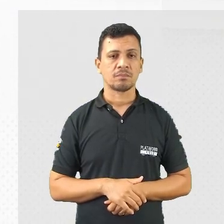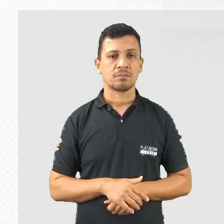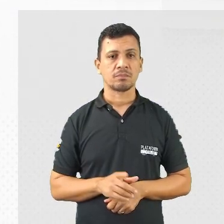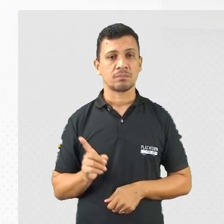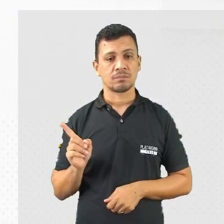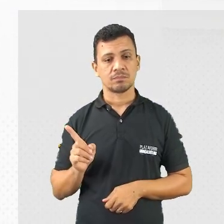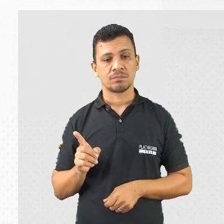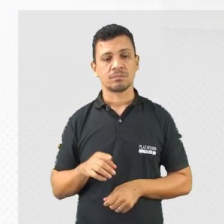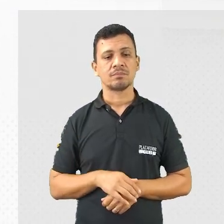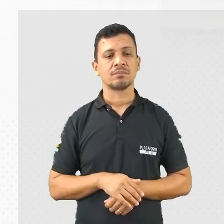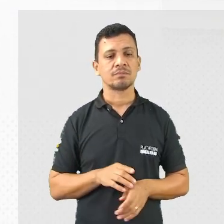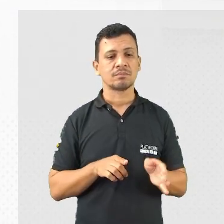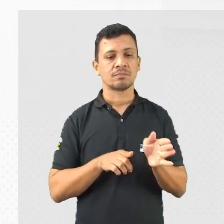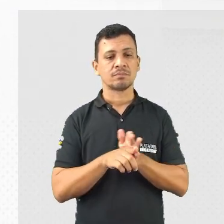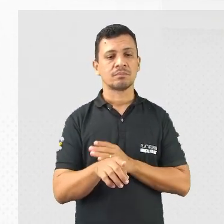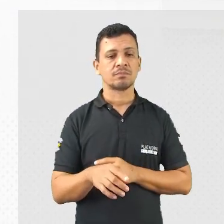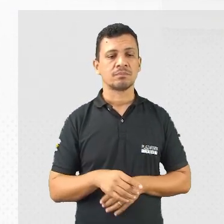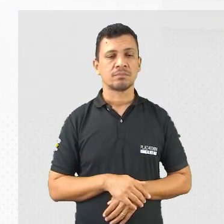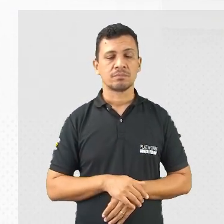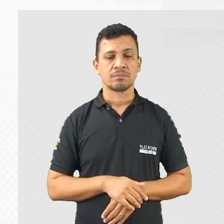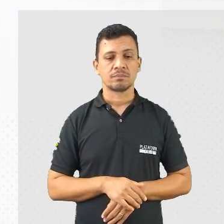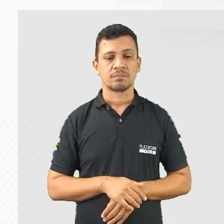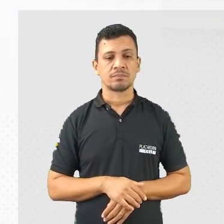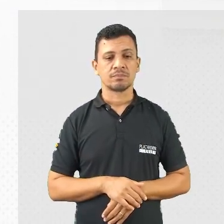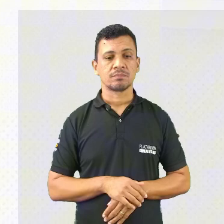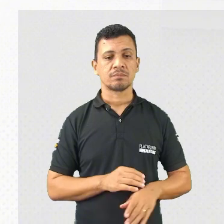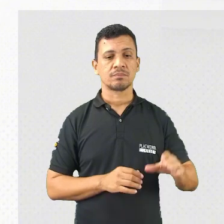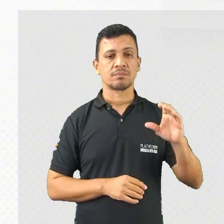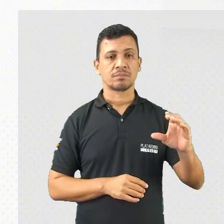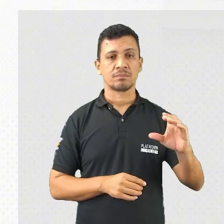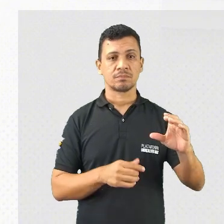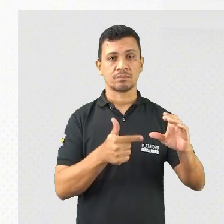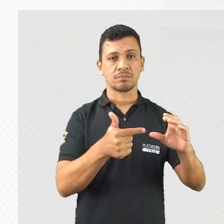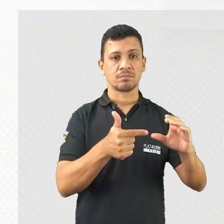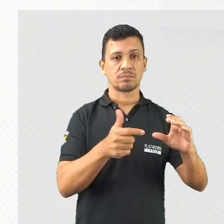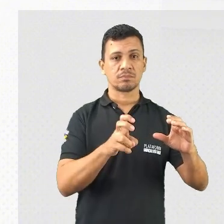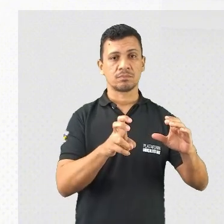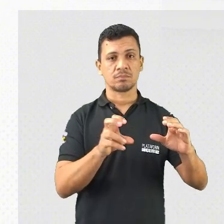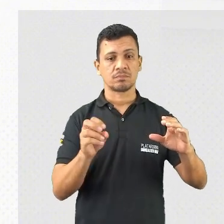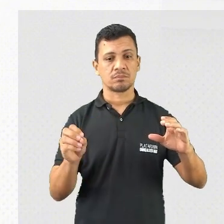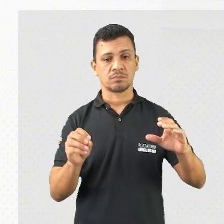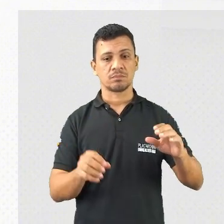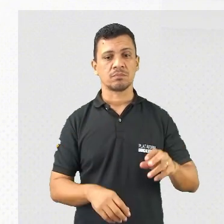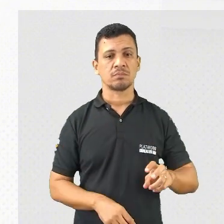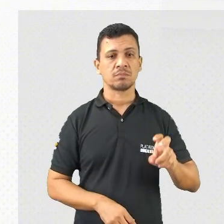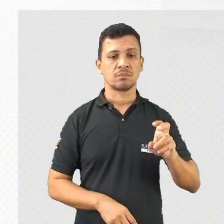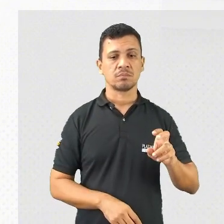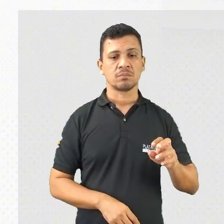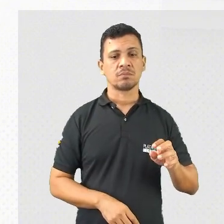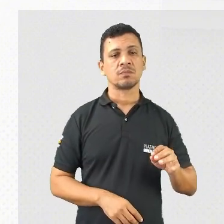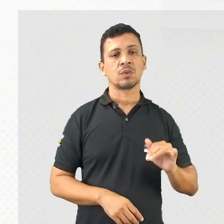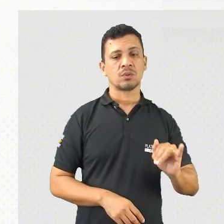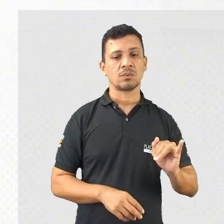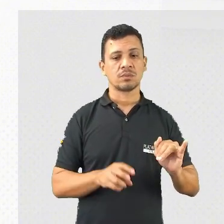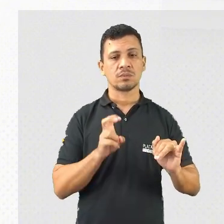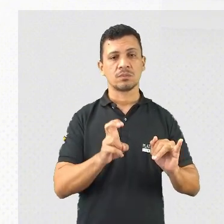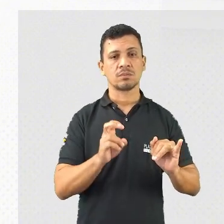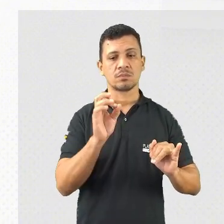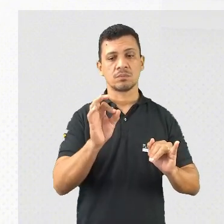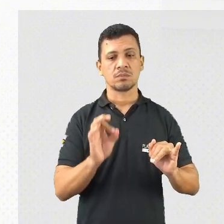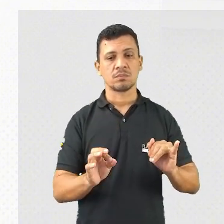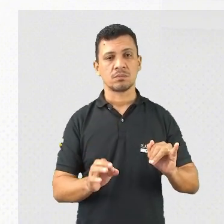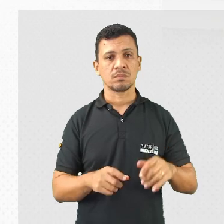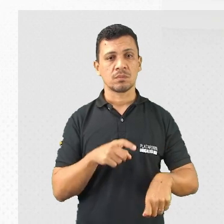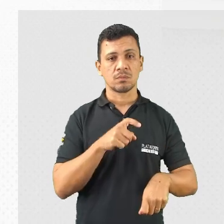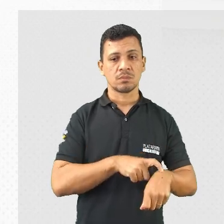próxima questão. E agora essa aqui, tá? Capital de R$2.500, 5% ao mês, em um prazo de